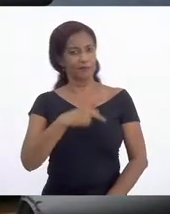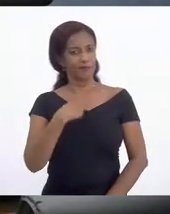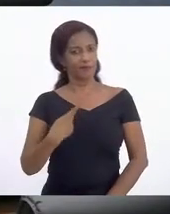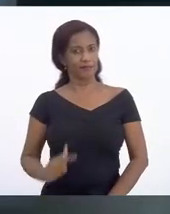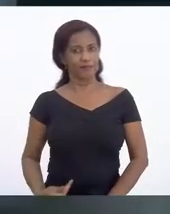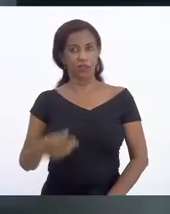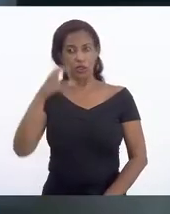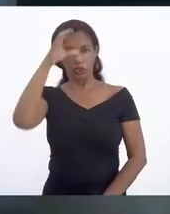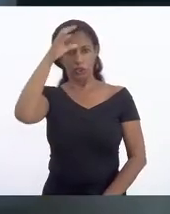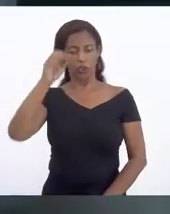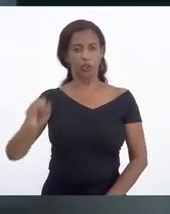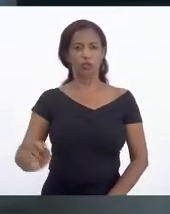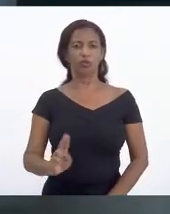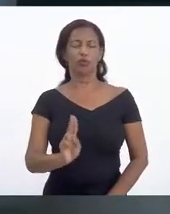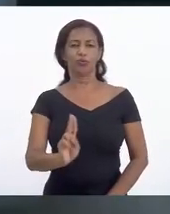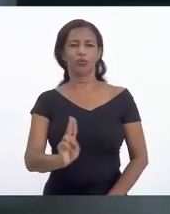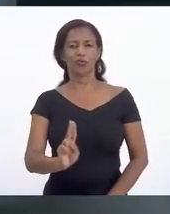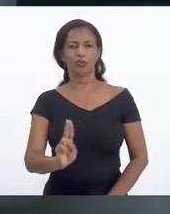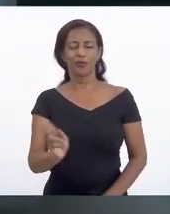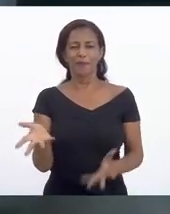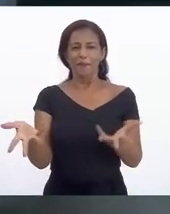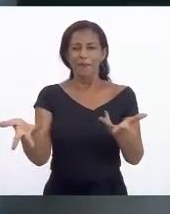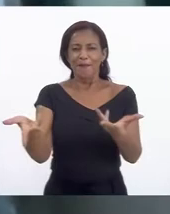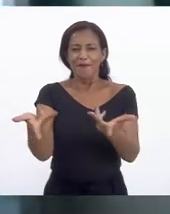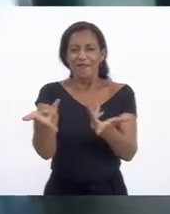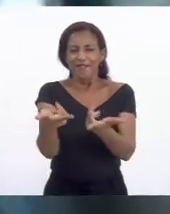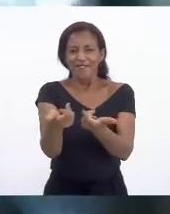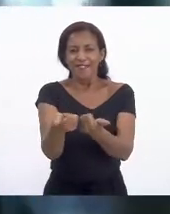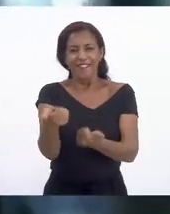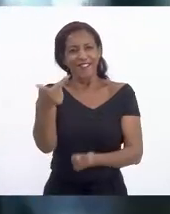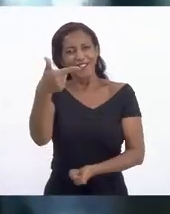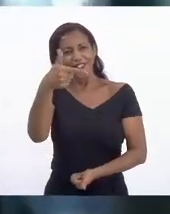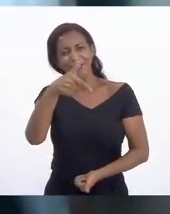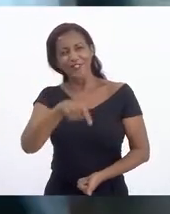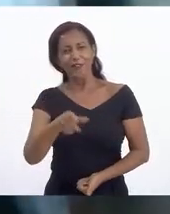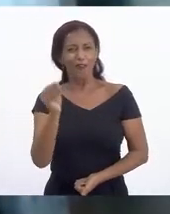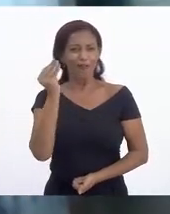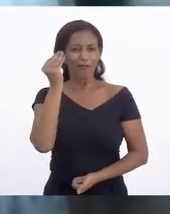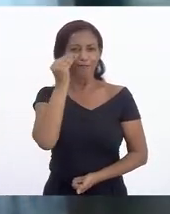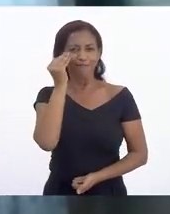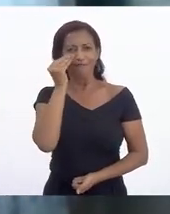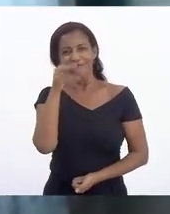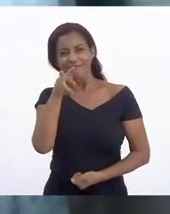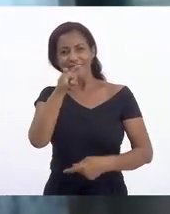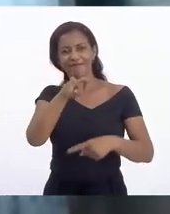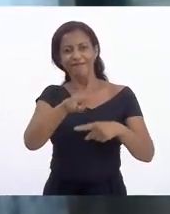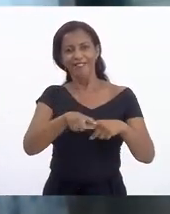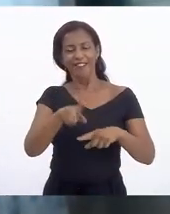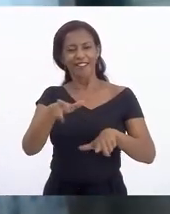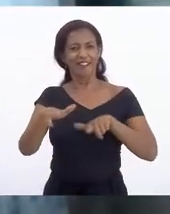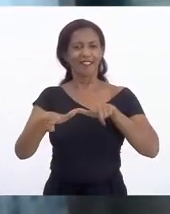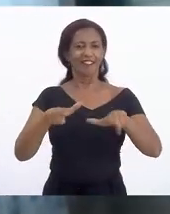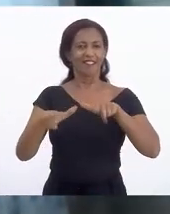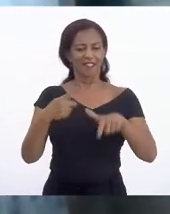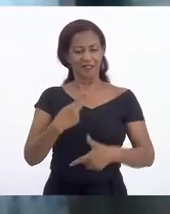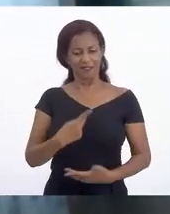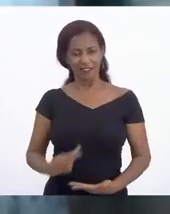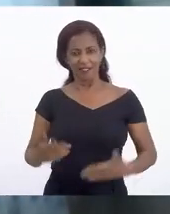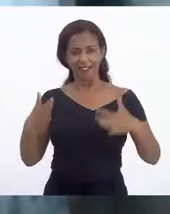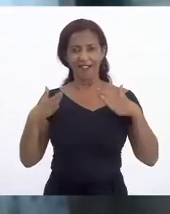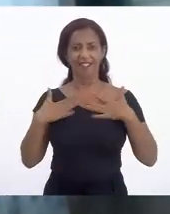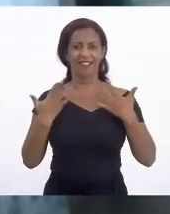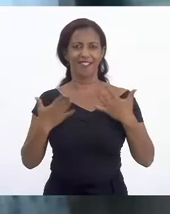Presidenta Tia Ju, que maravilha outra vez vê-la aqui presidindo nossos trabalhos. Uma